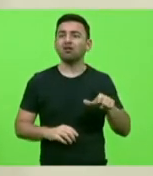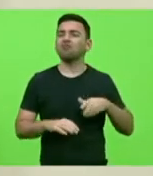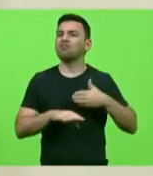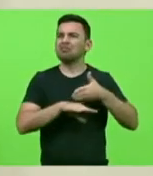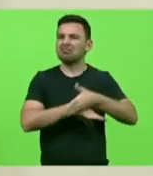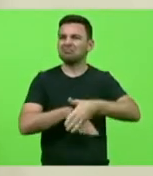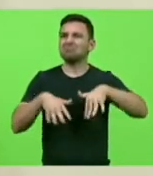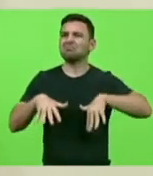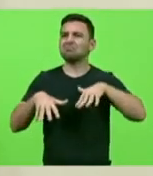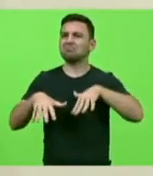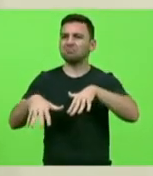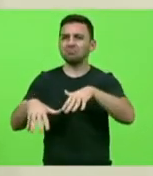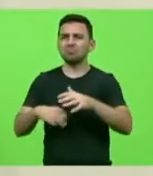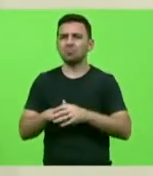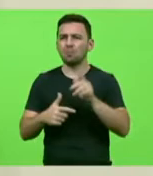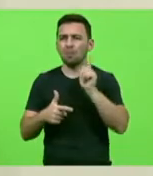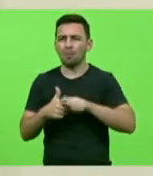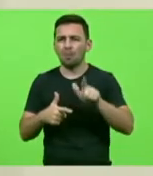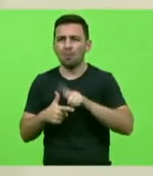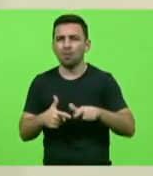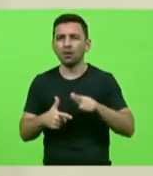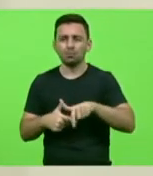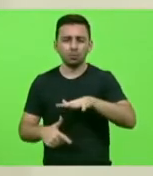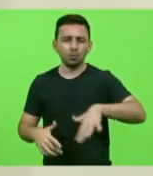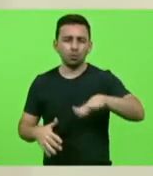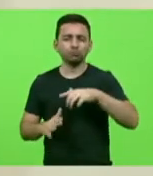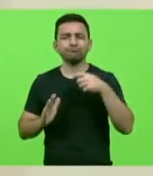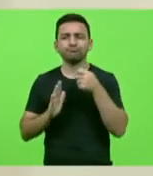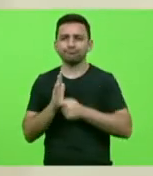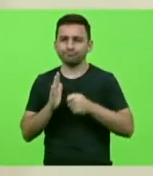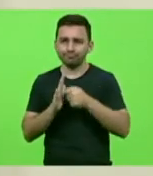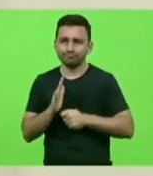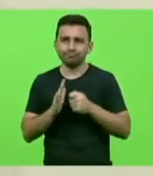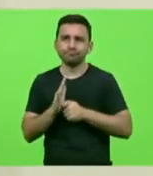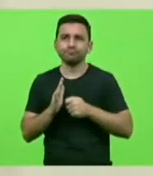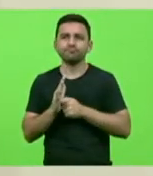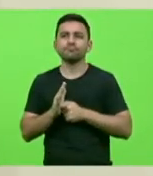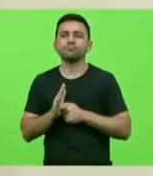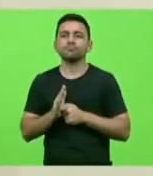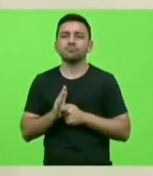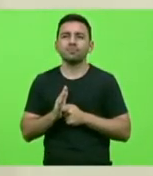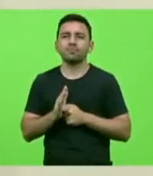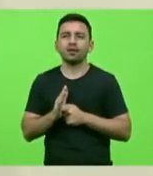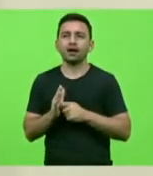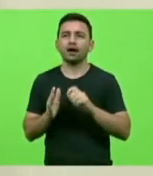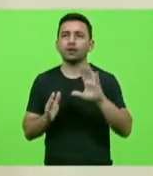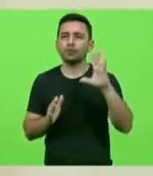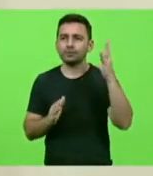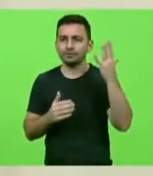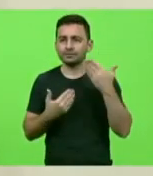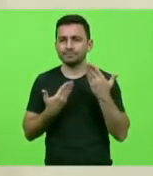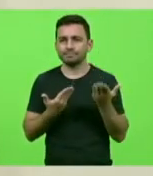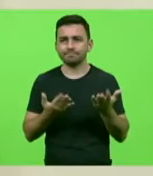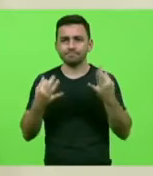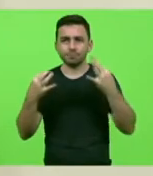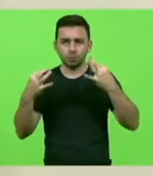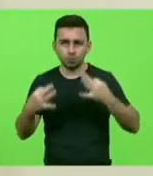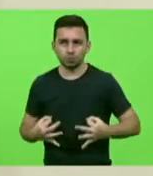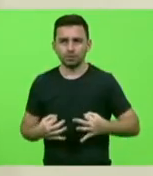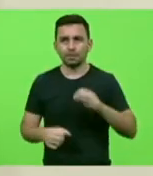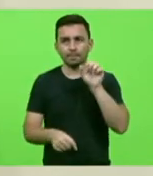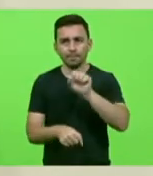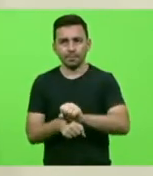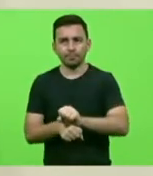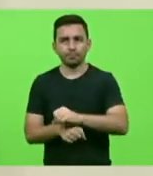daqueles movimentos, dos problemas que nós enfrentamos quando houve uma justa paralisação